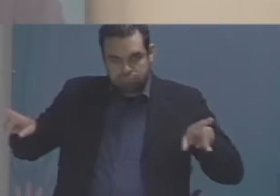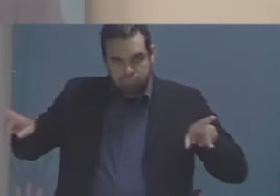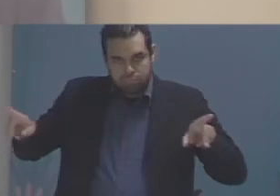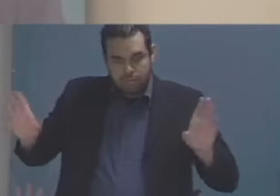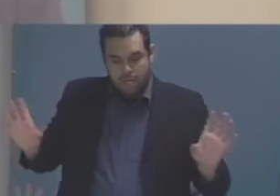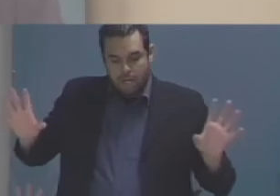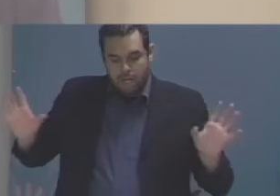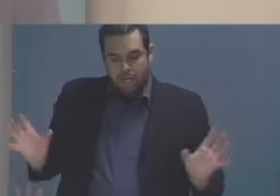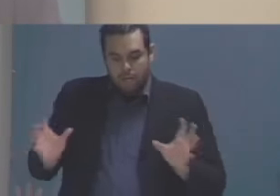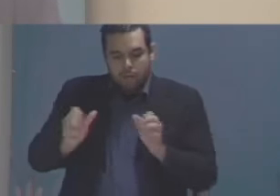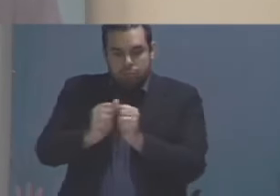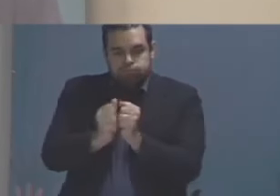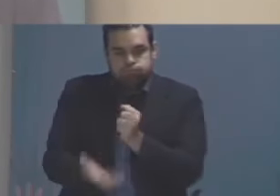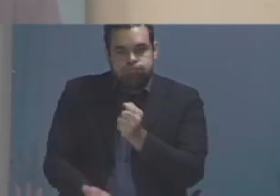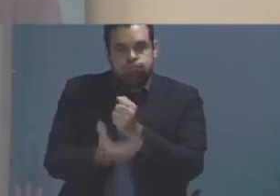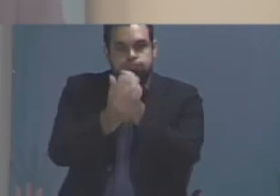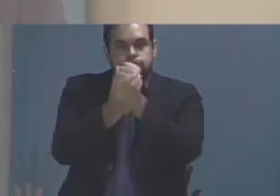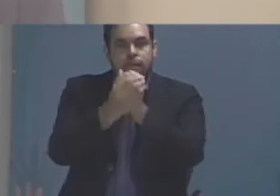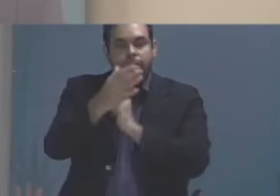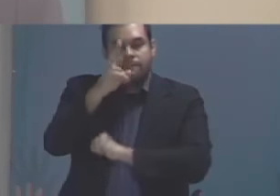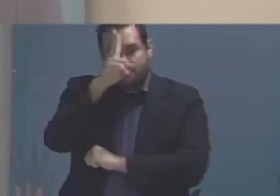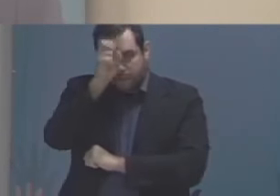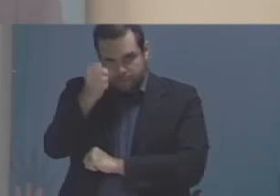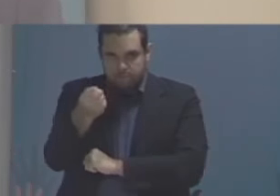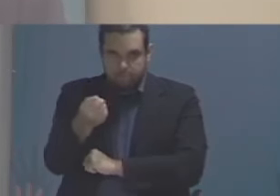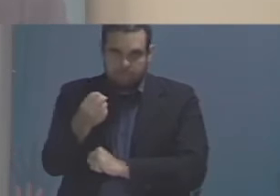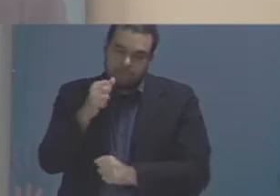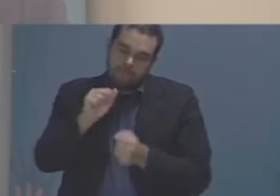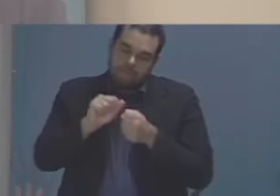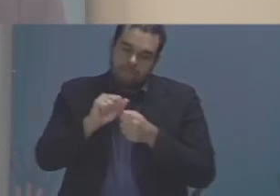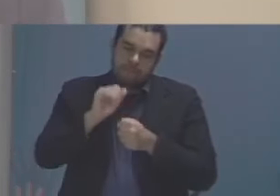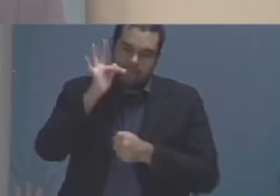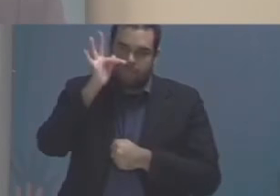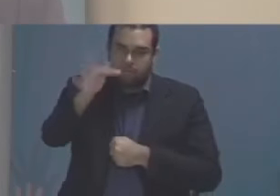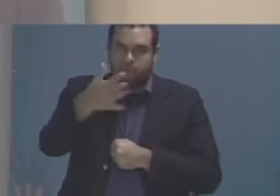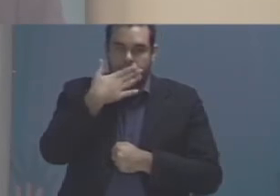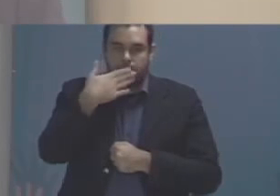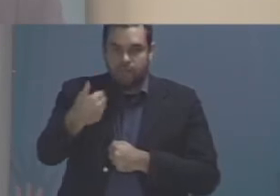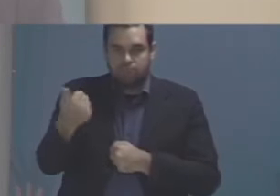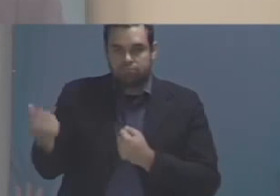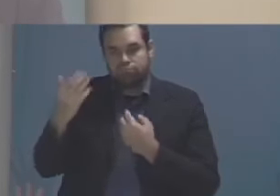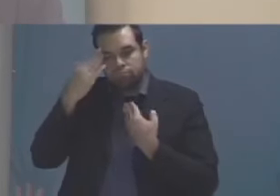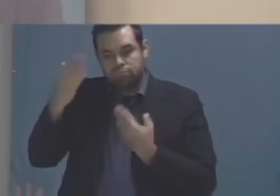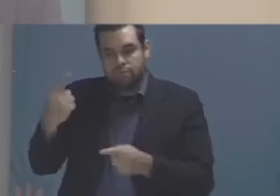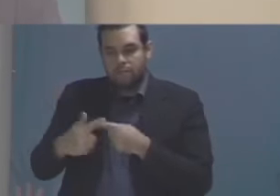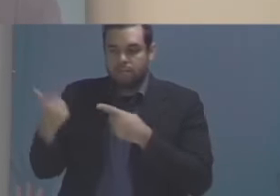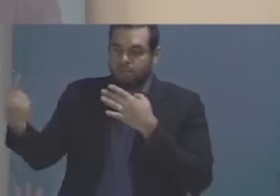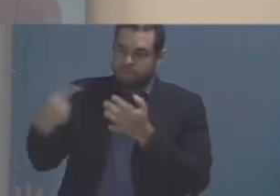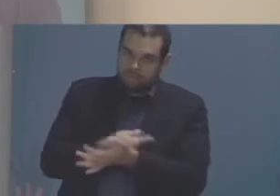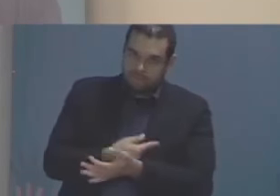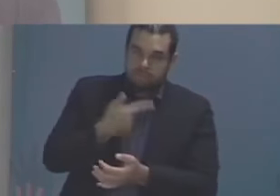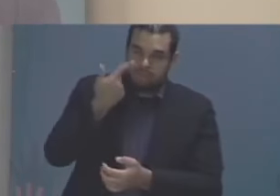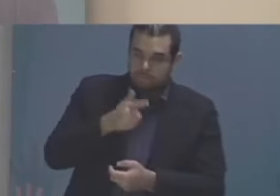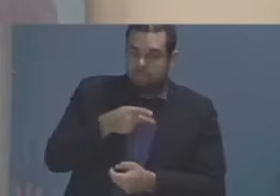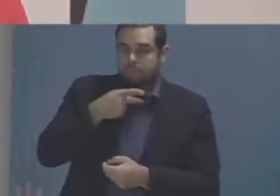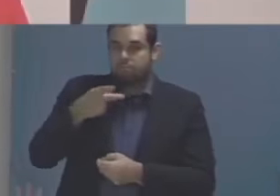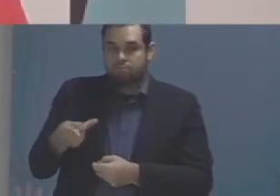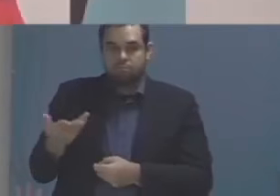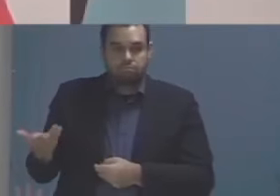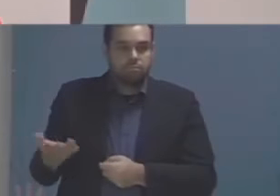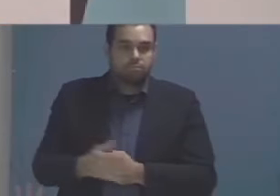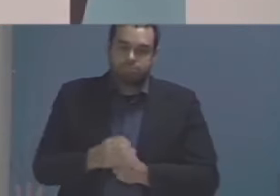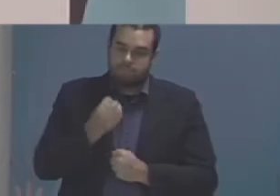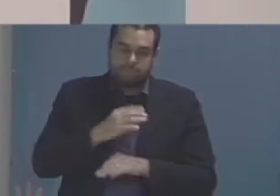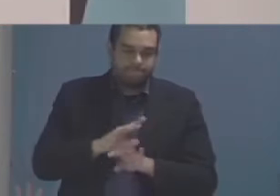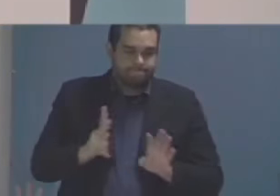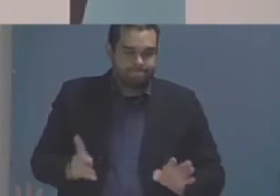de repercussão para a construção de um futuro melhor. Muito obrigado por essa pergunta e, novamente, falo que é